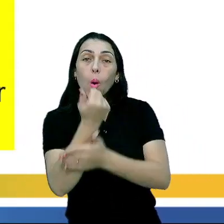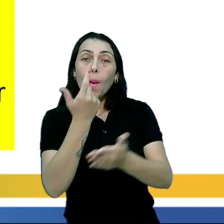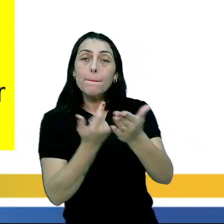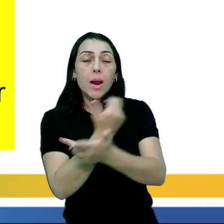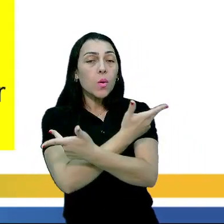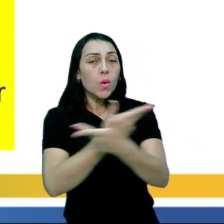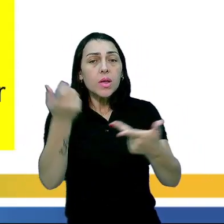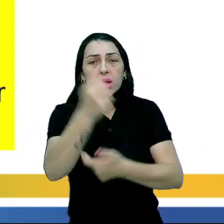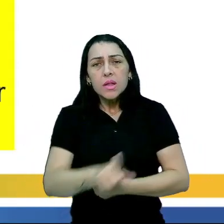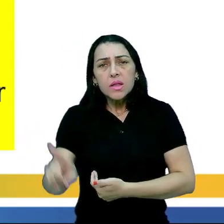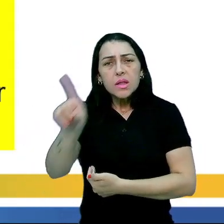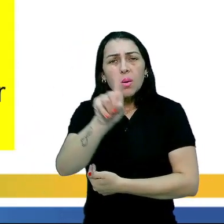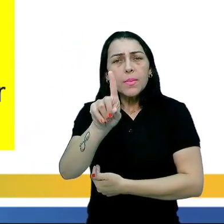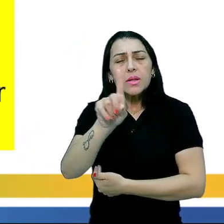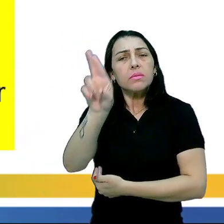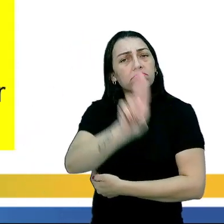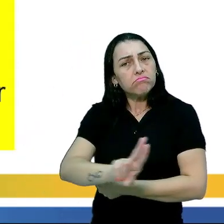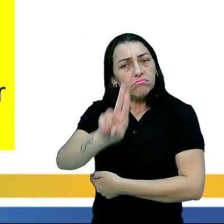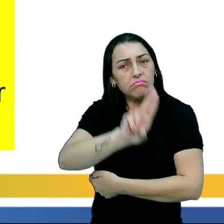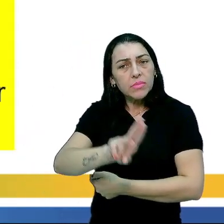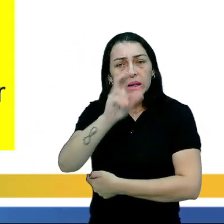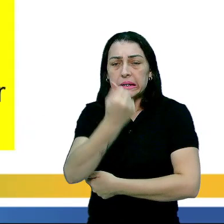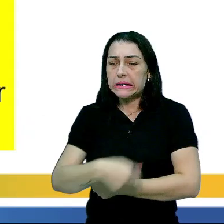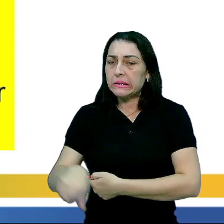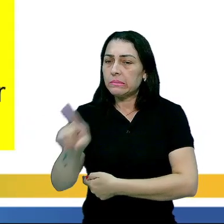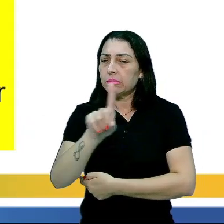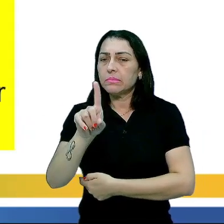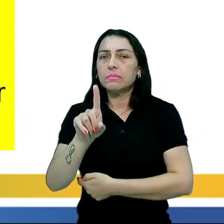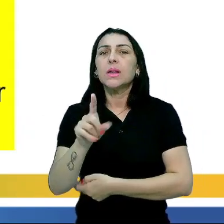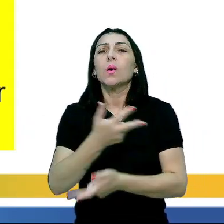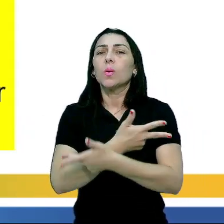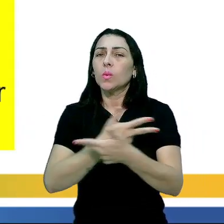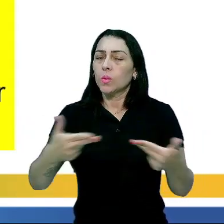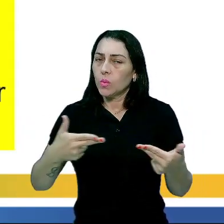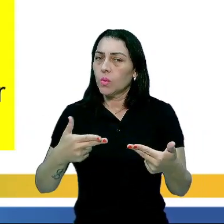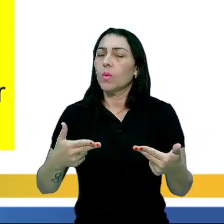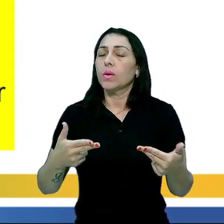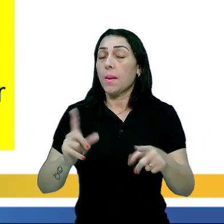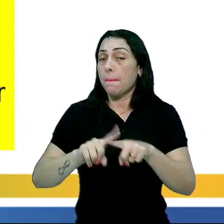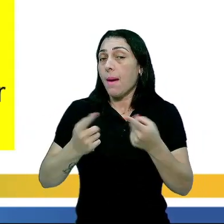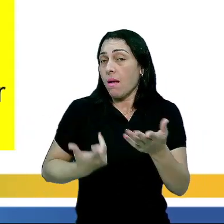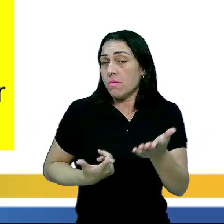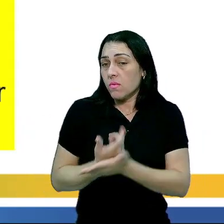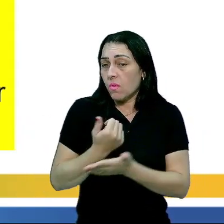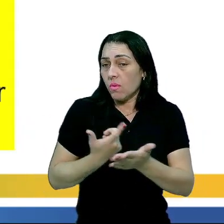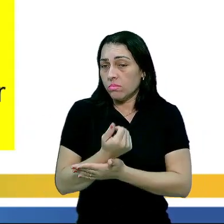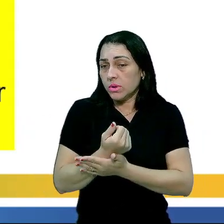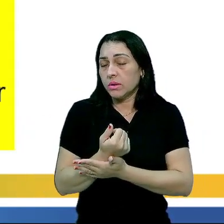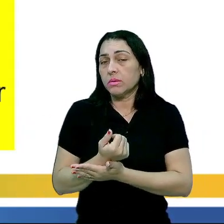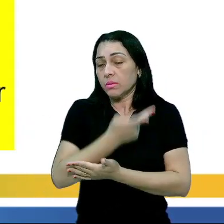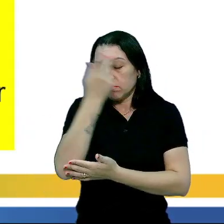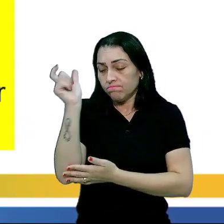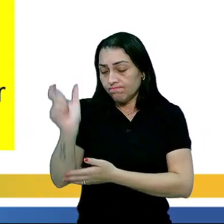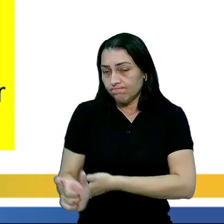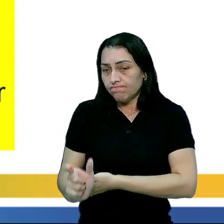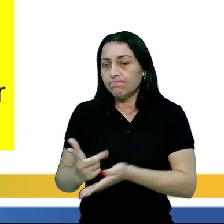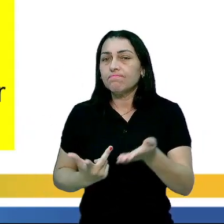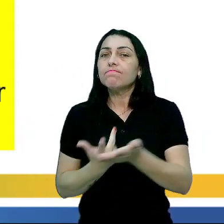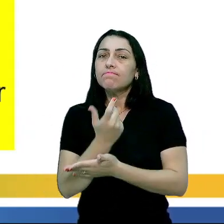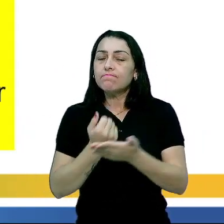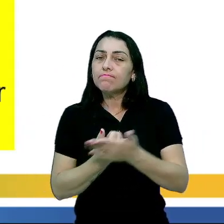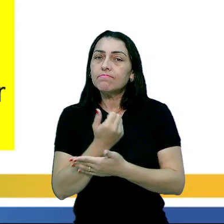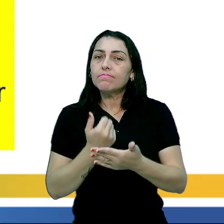coisas que não precisa. Ele não precisa, são coisas supérfluas, mas ele compra, esse consumidor compra. Então,